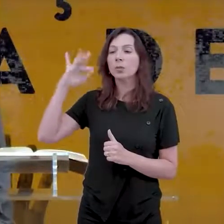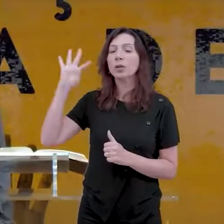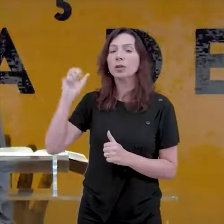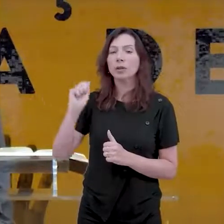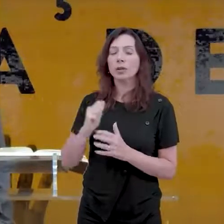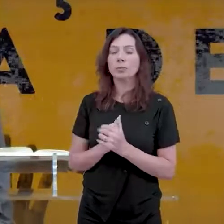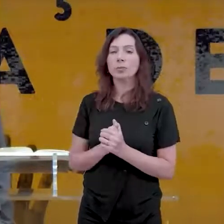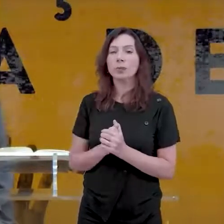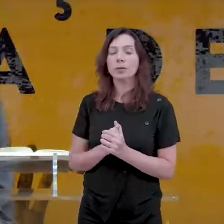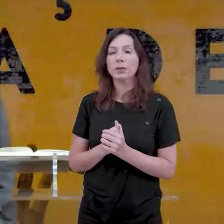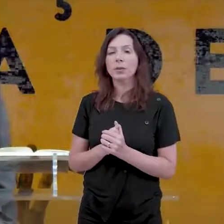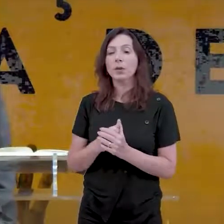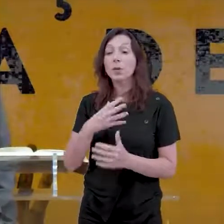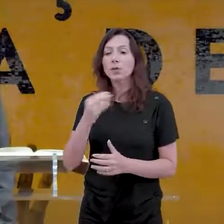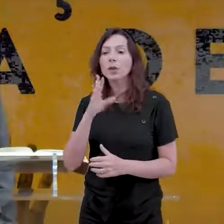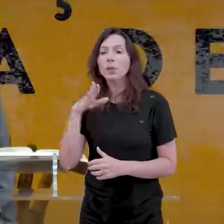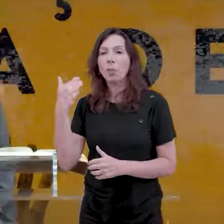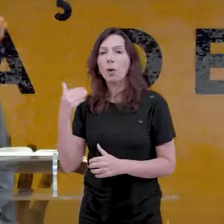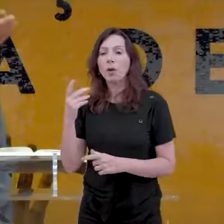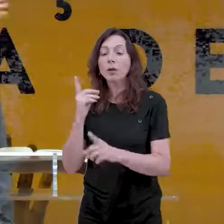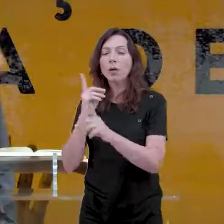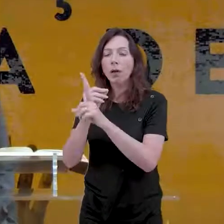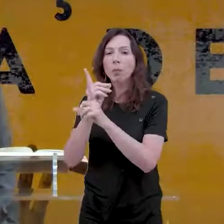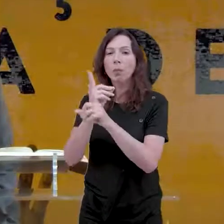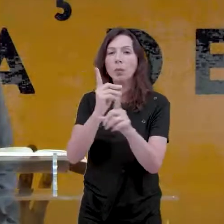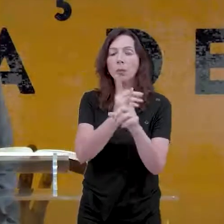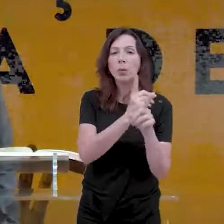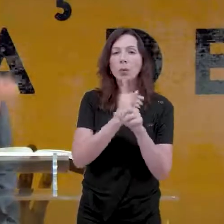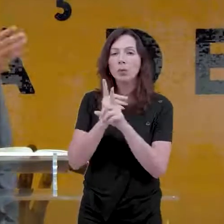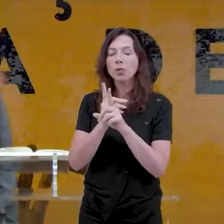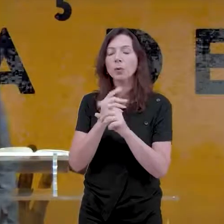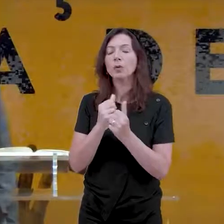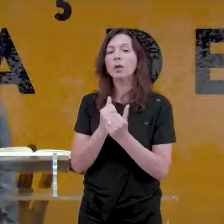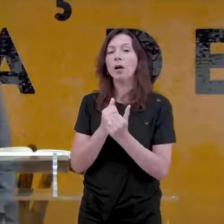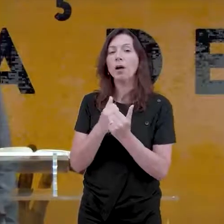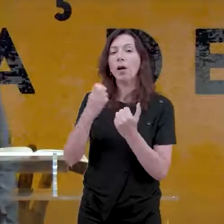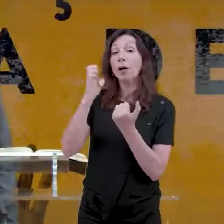cujo filho morre, e ela vai a Eliseu. E Eliseu pergunta, mas tudo bem? Tudo bem com